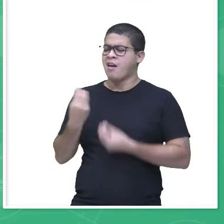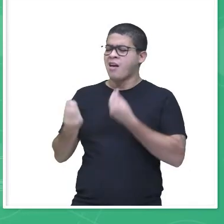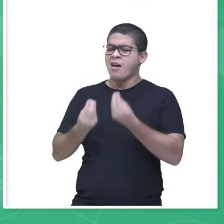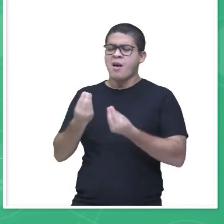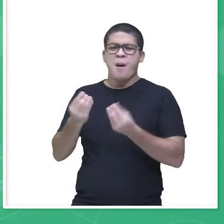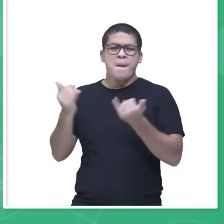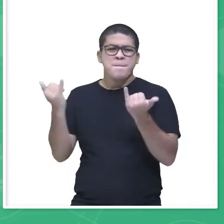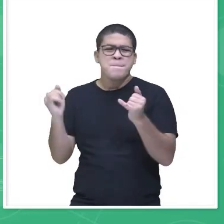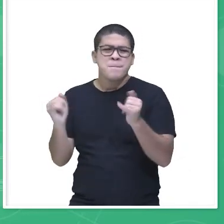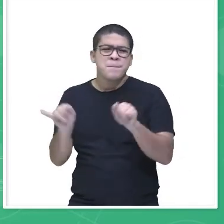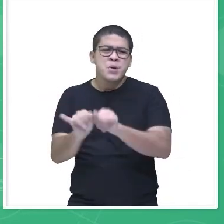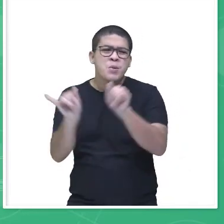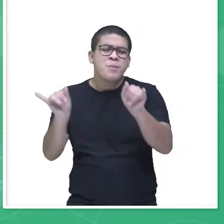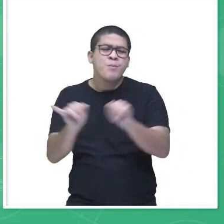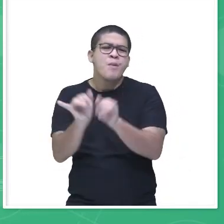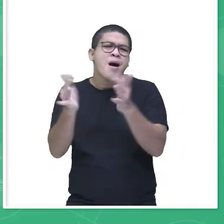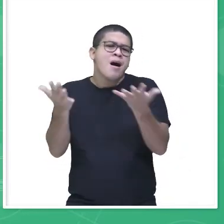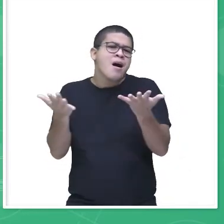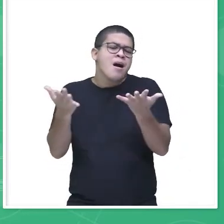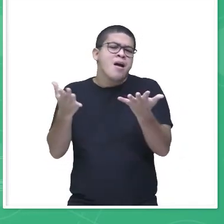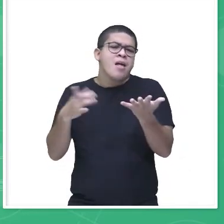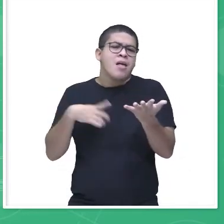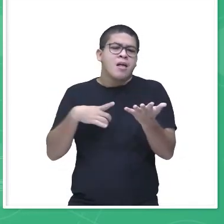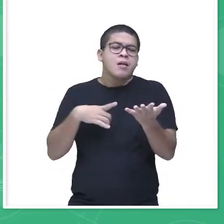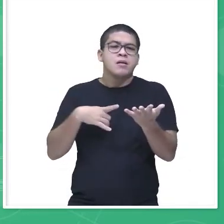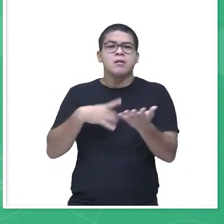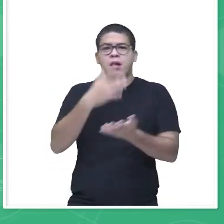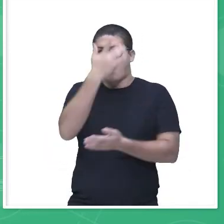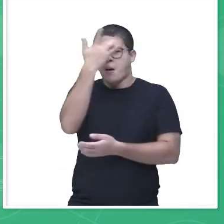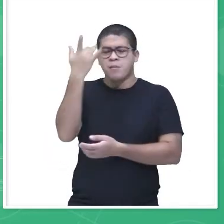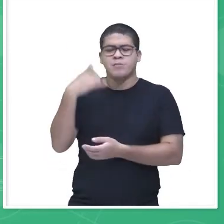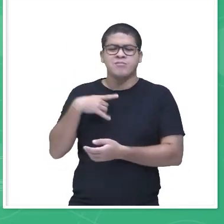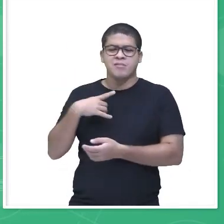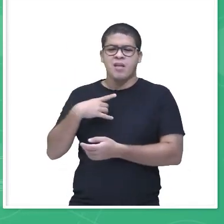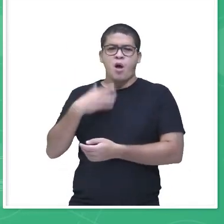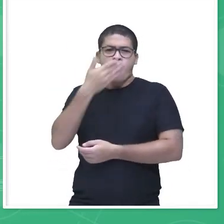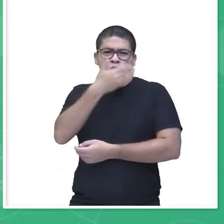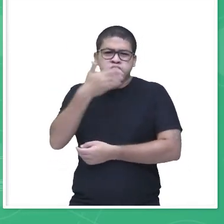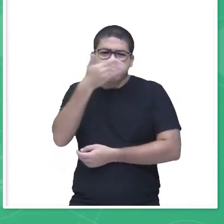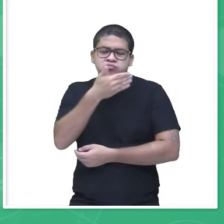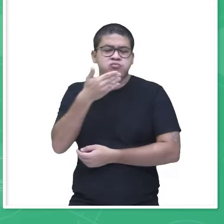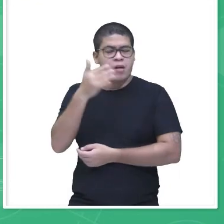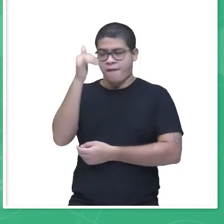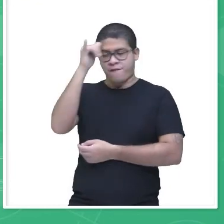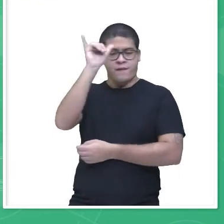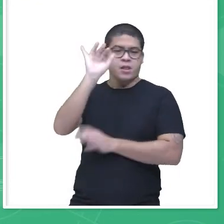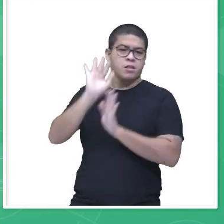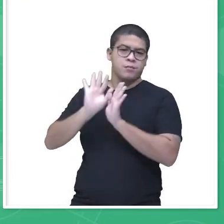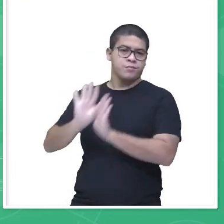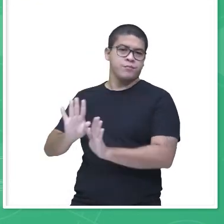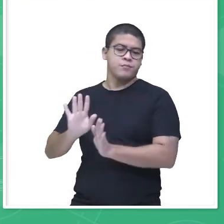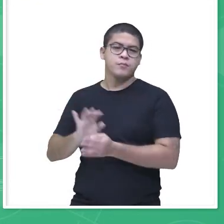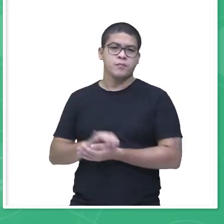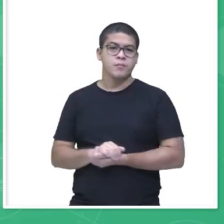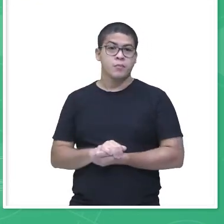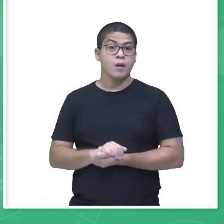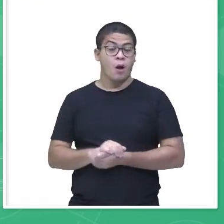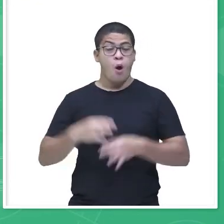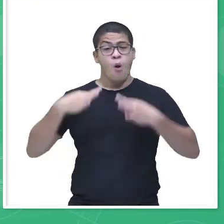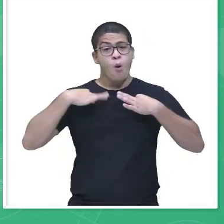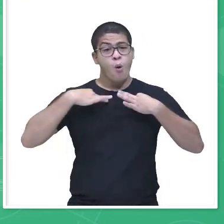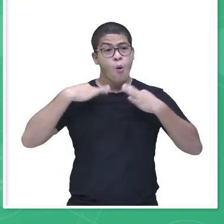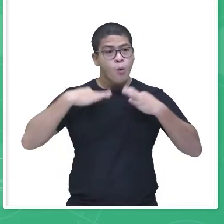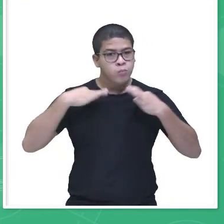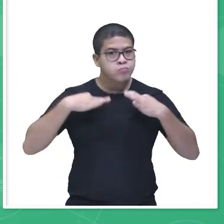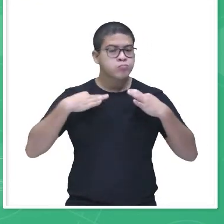Comendo mais frutas, verduras, coisas sem muito açúcares. E também use roupas adequadas. Você não